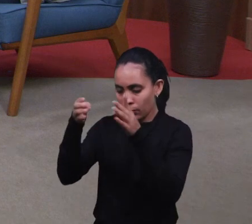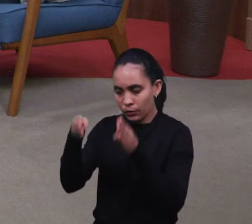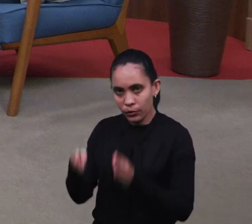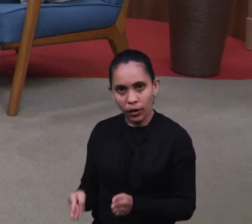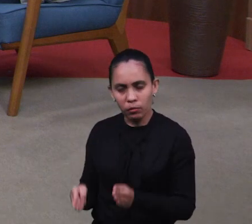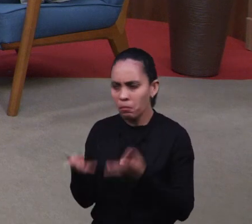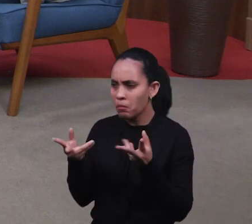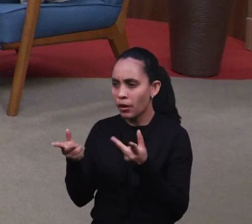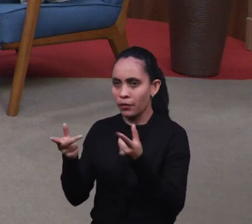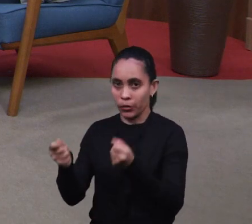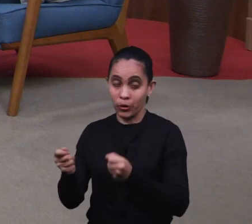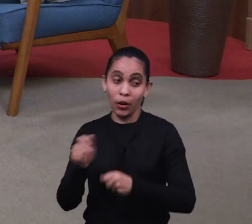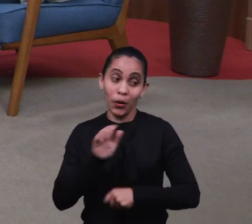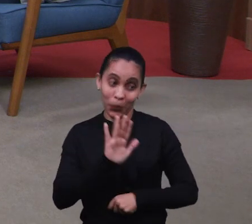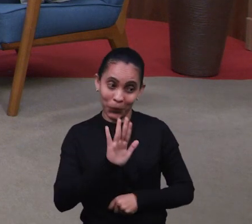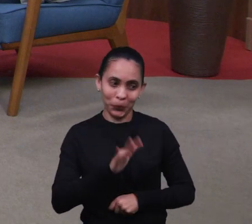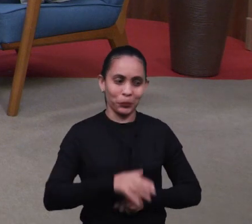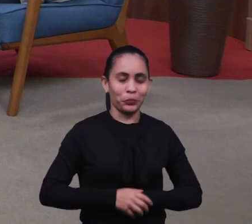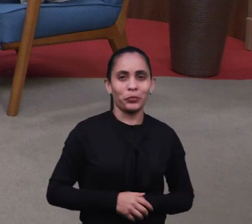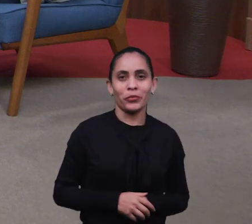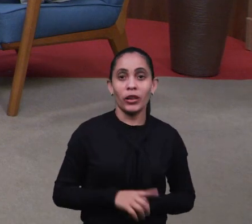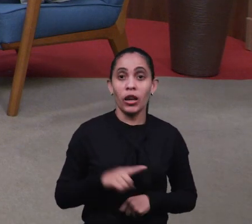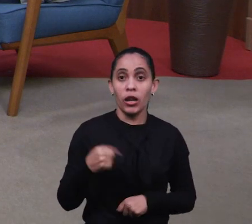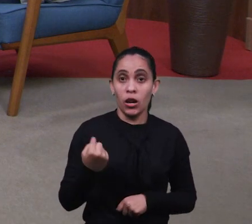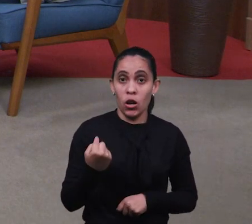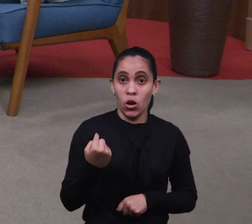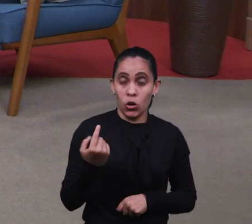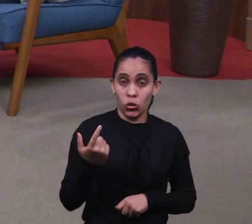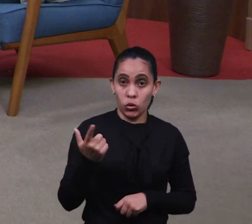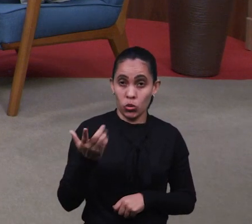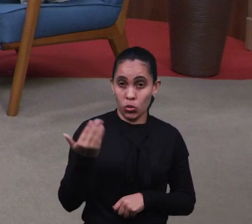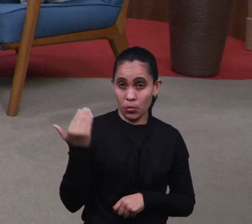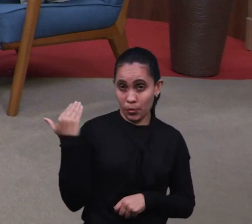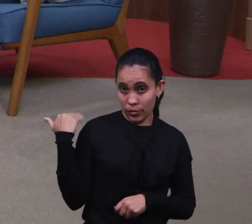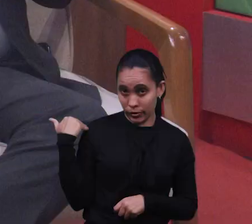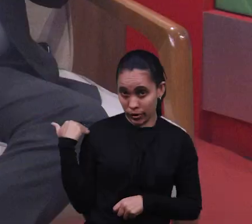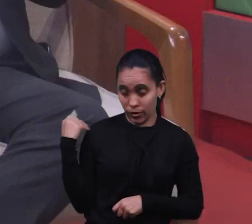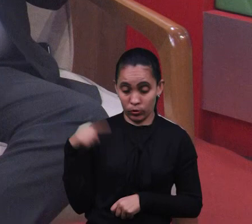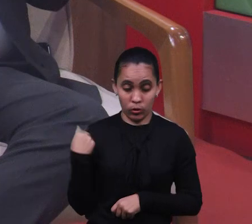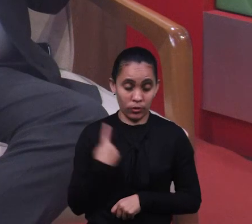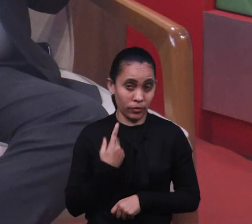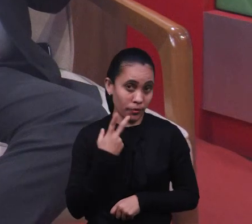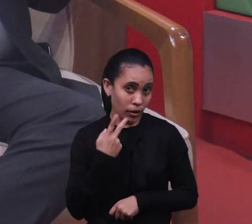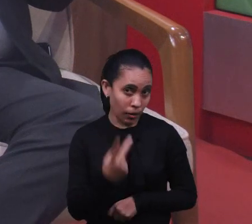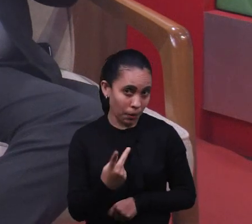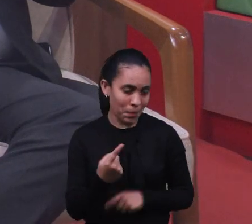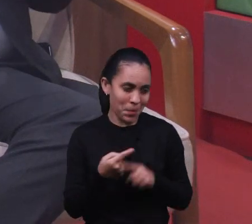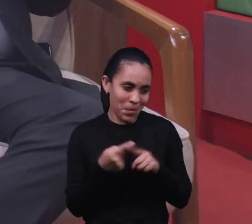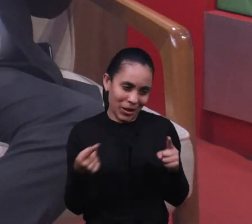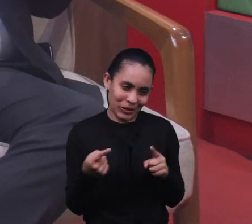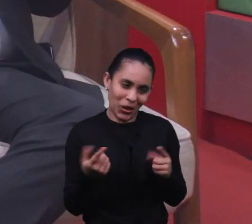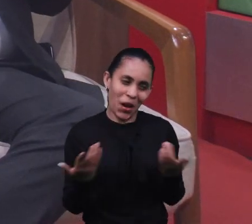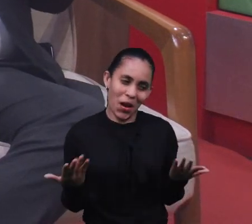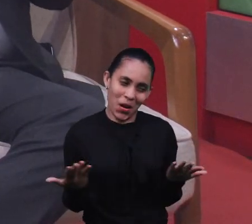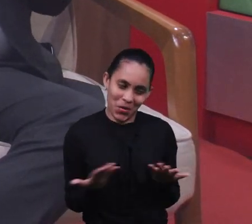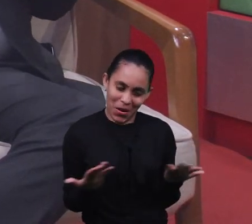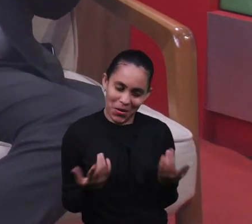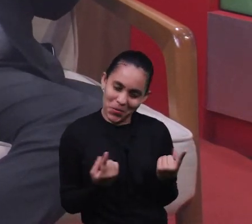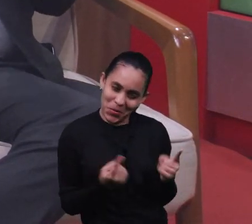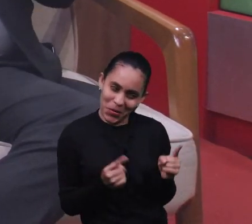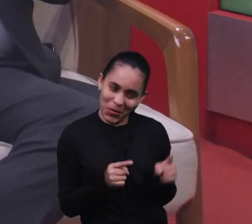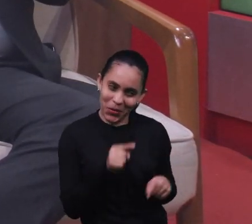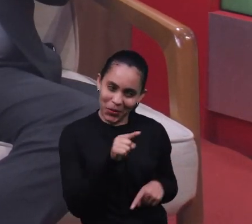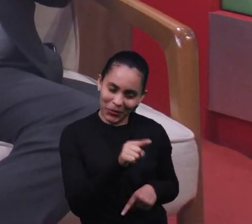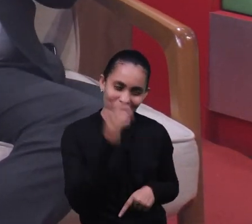Agora, Daniel, no último programa nós falamos alguma coisinha, mas eu te provoco agora novamente para ampliar. Por